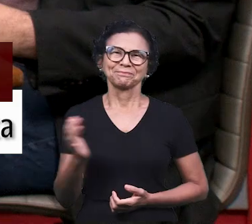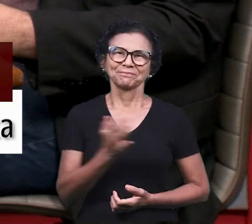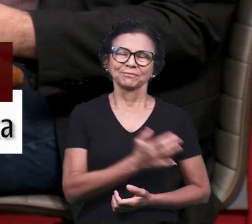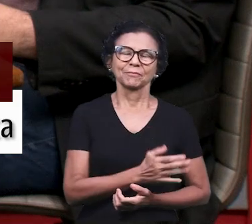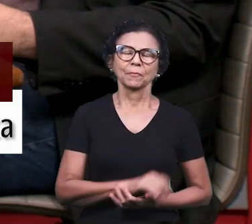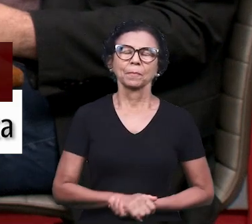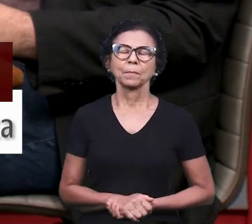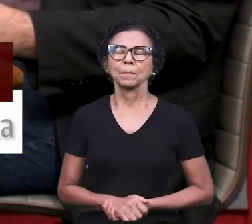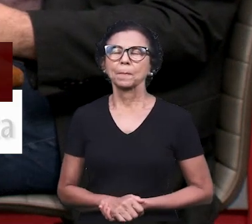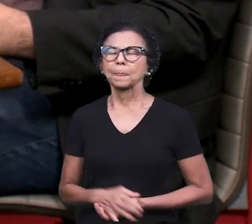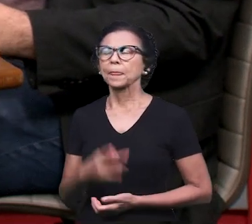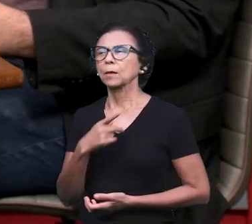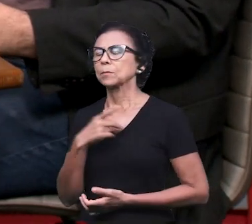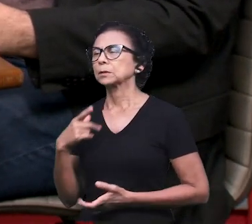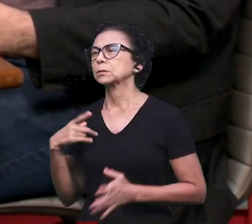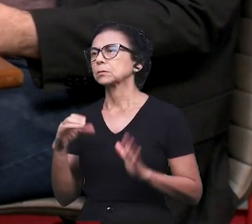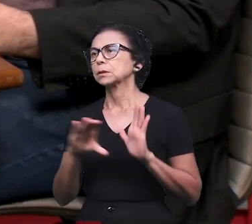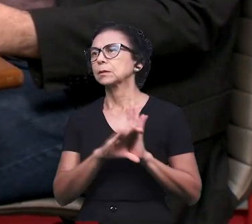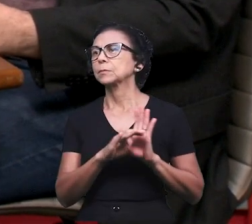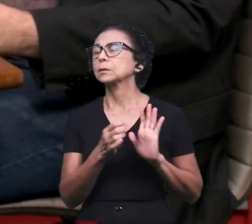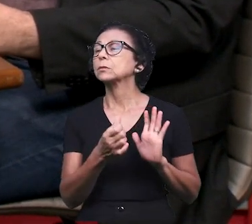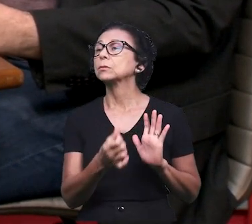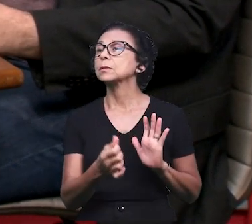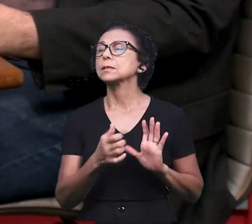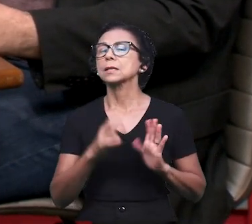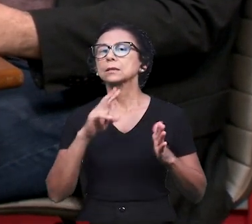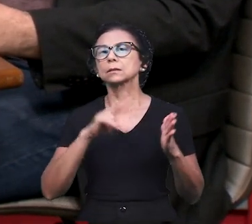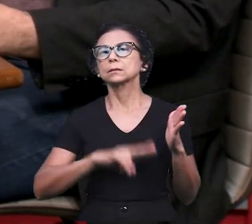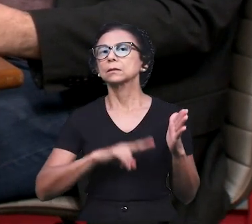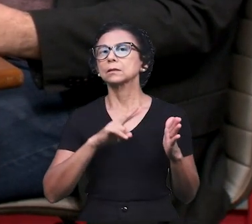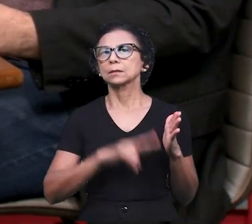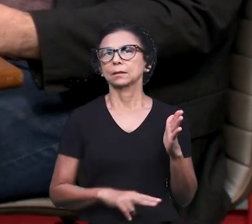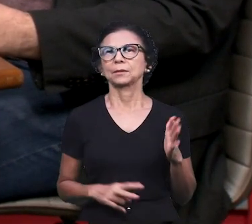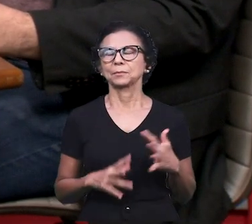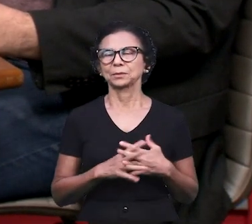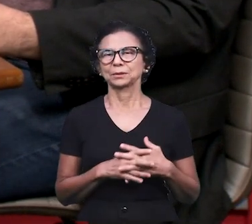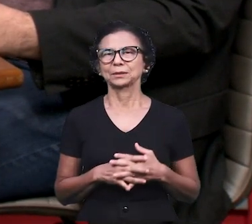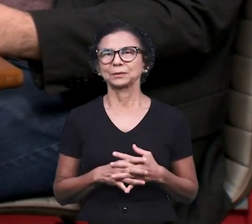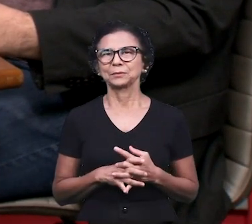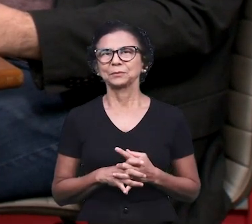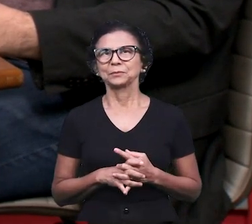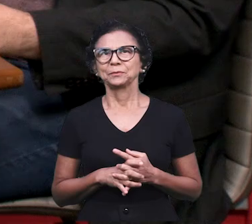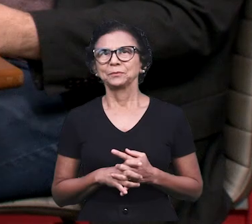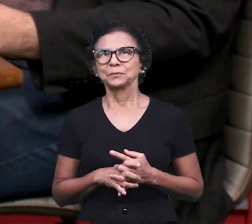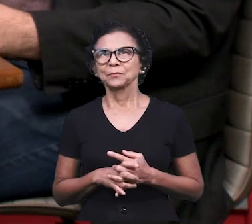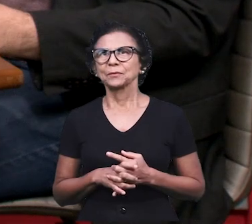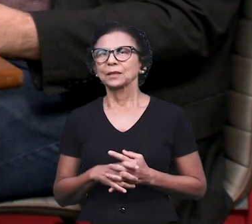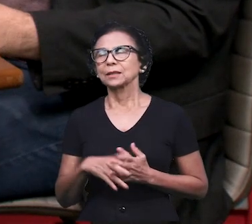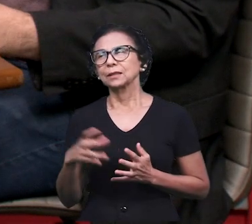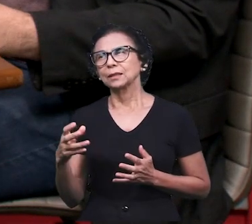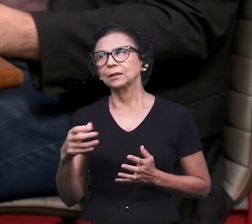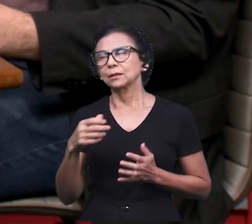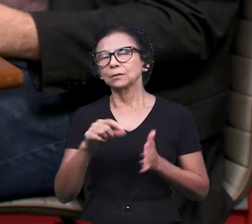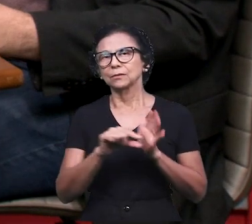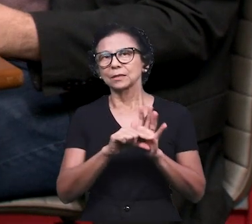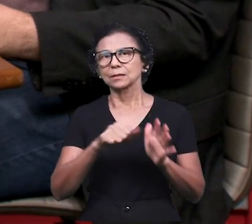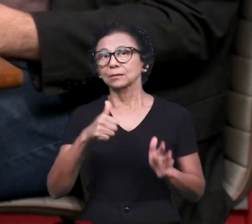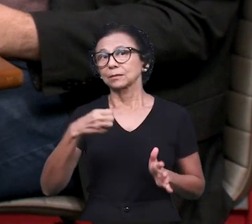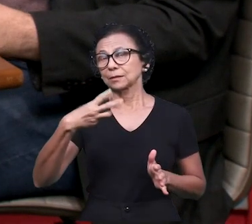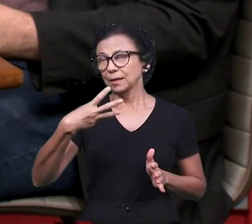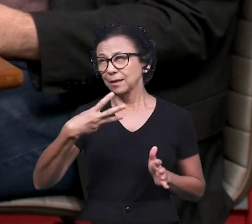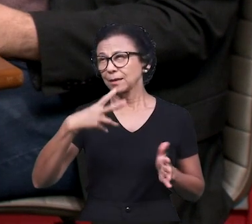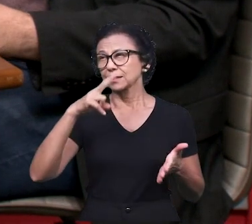6 que nós lemos aqui, já iniciando aqui, vamos falar aqui do versículo 13 que nós lemos, né?